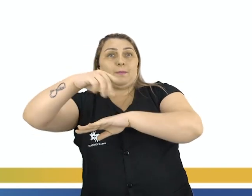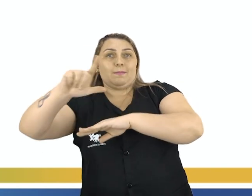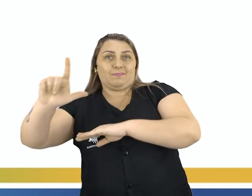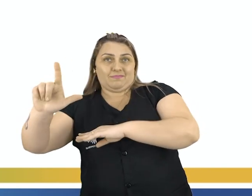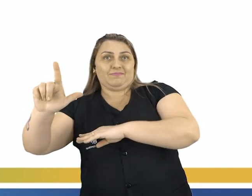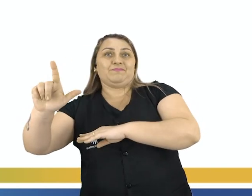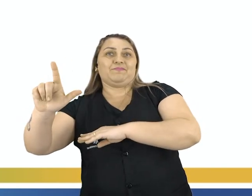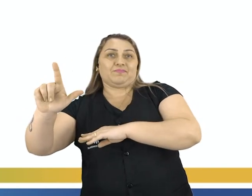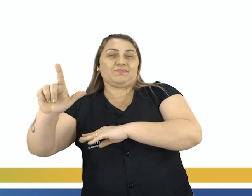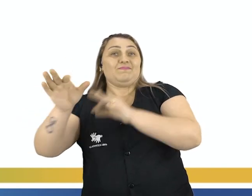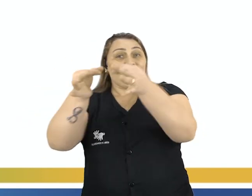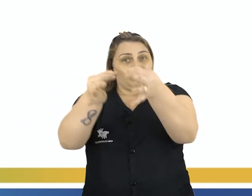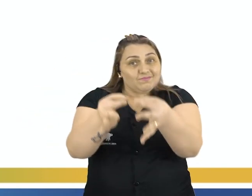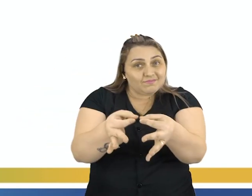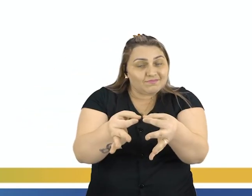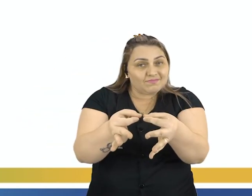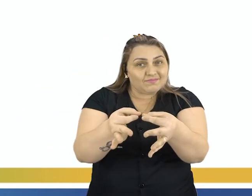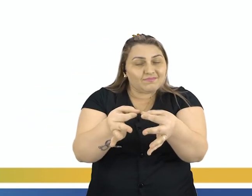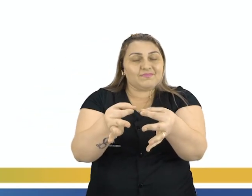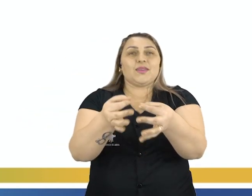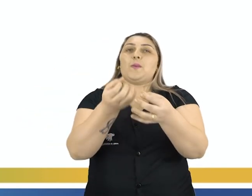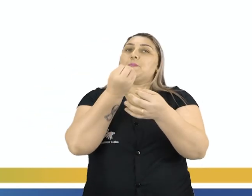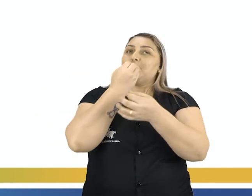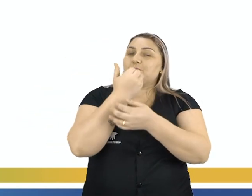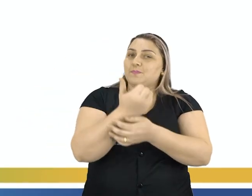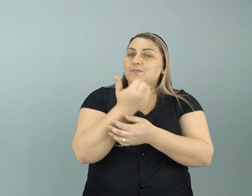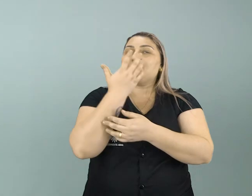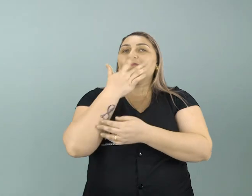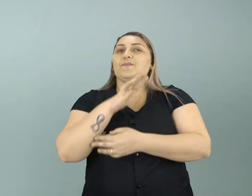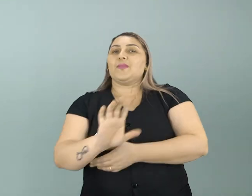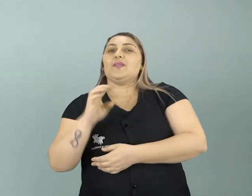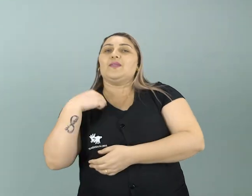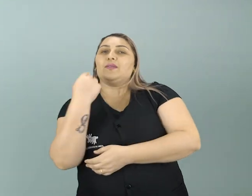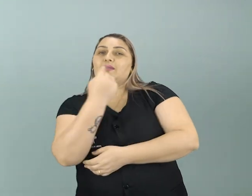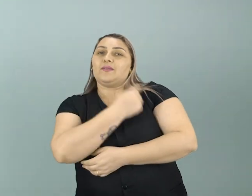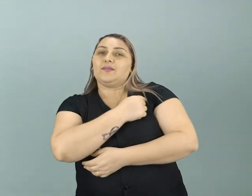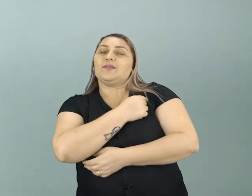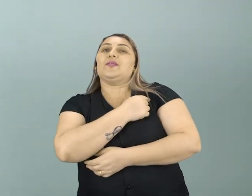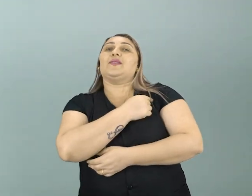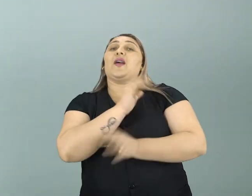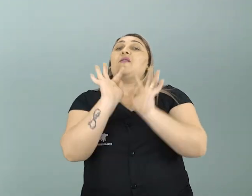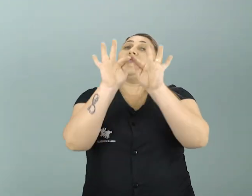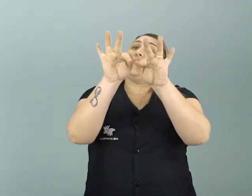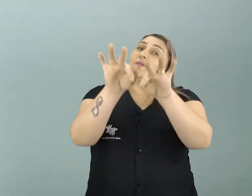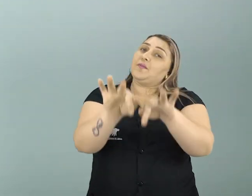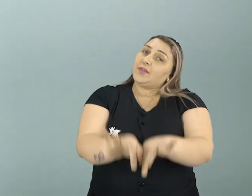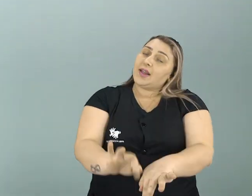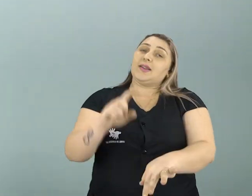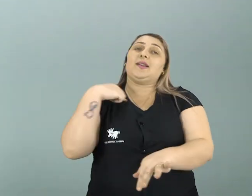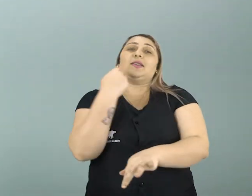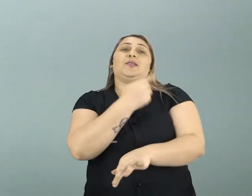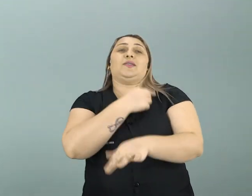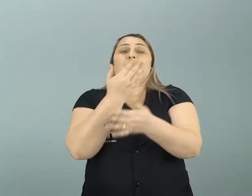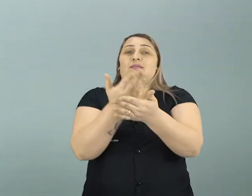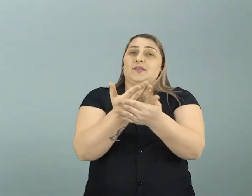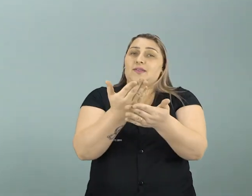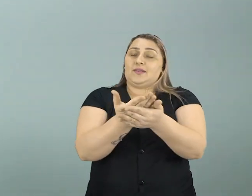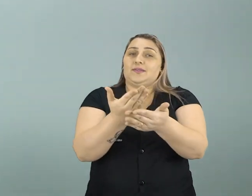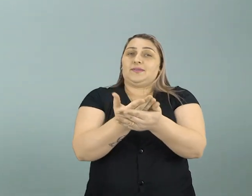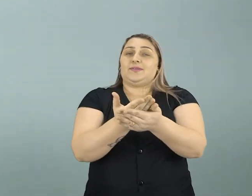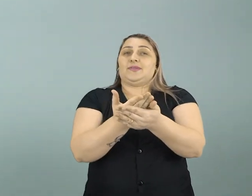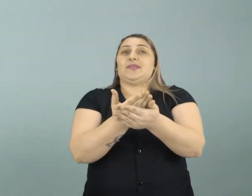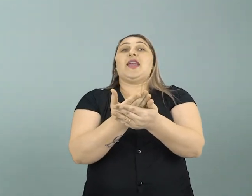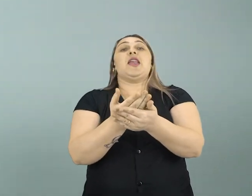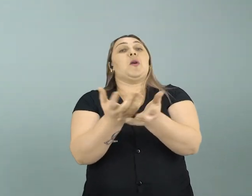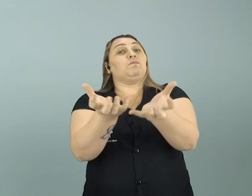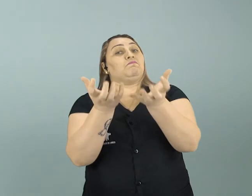mililitro. Certinho? Muito bem, crianças, nós vamos finalizar a nossa aula por aqui